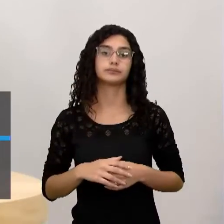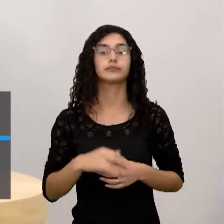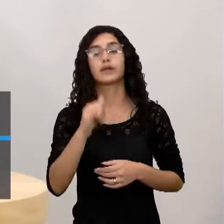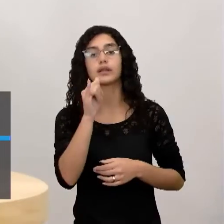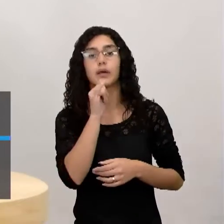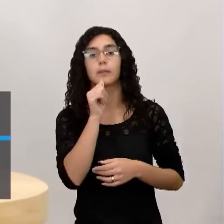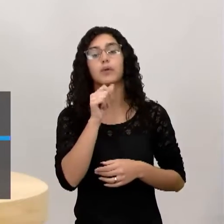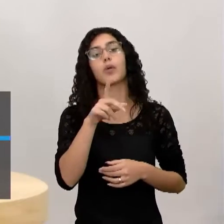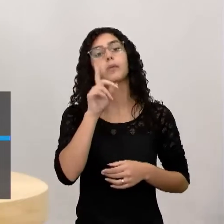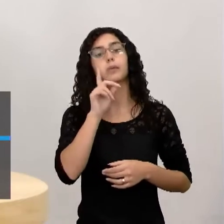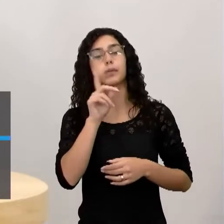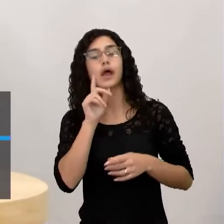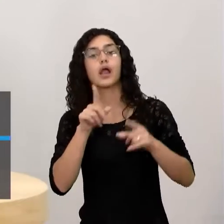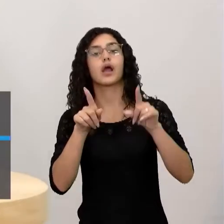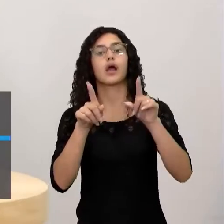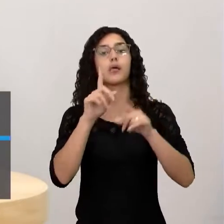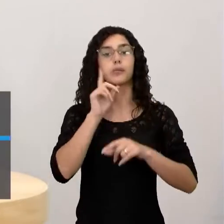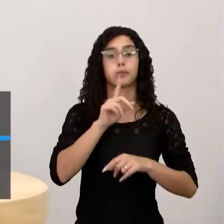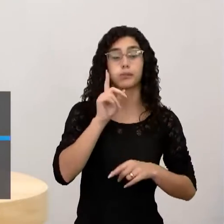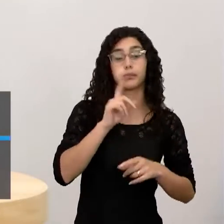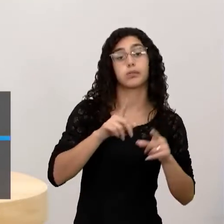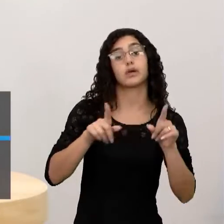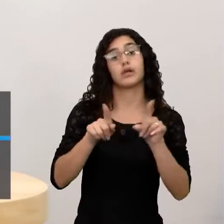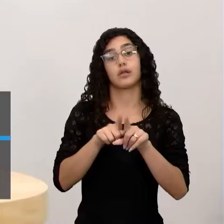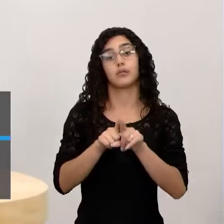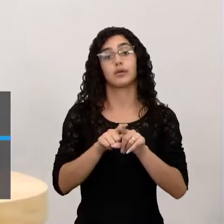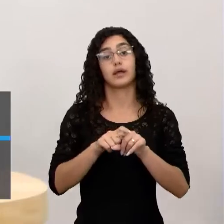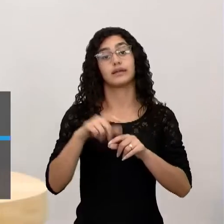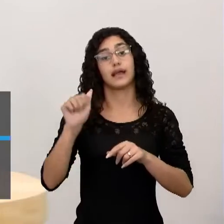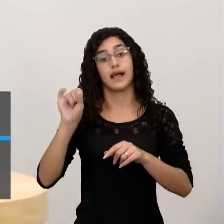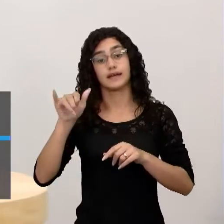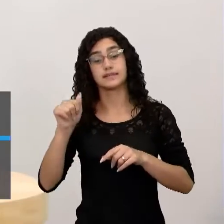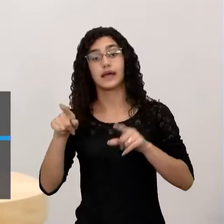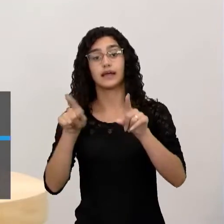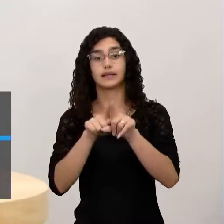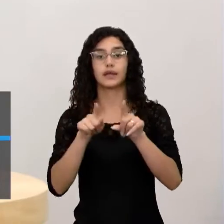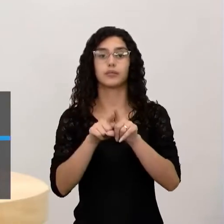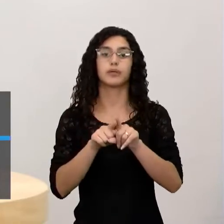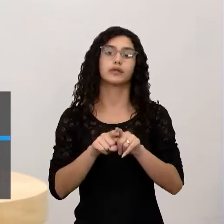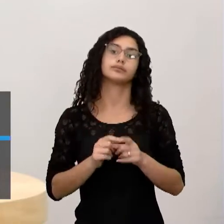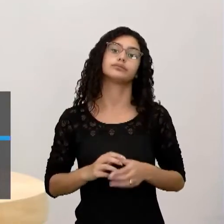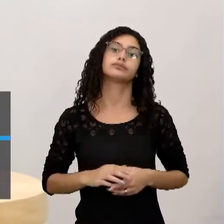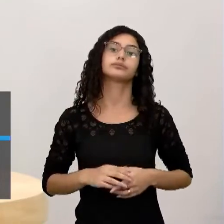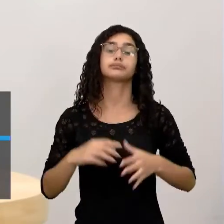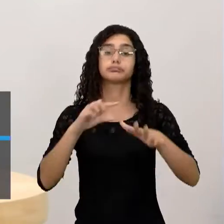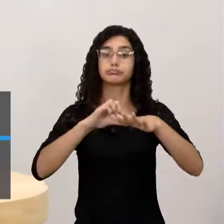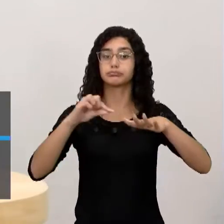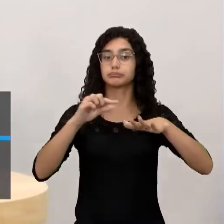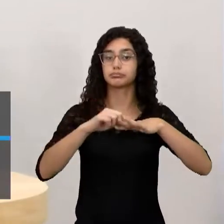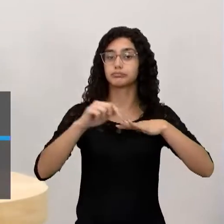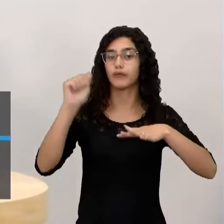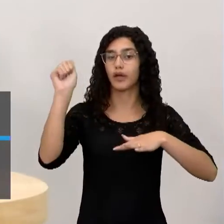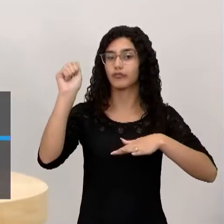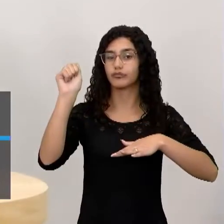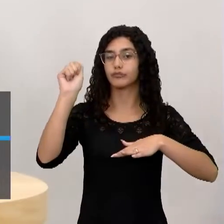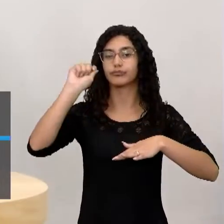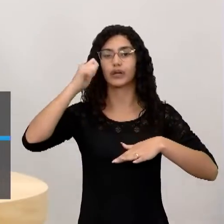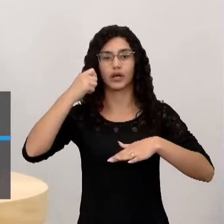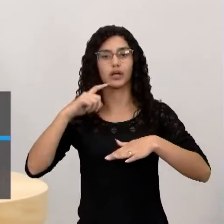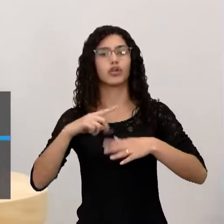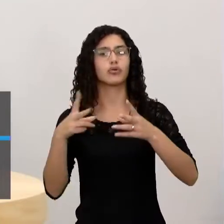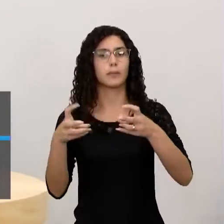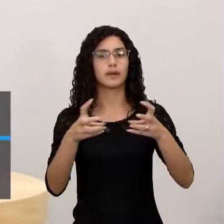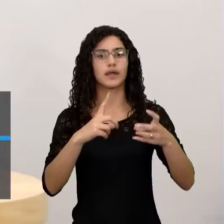da América, como é o caso da Europa, como é o caso da Ásia e também do continente africano. A gente percebe que